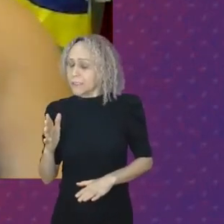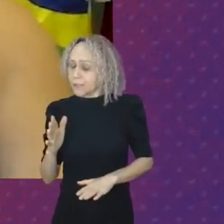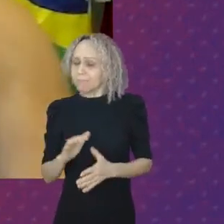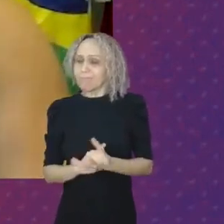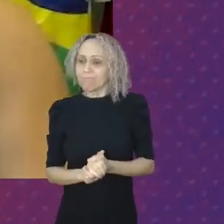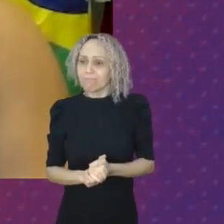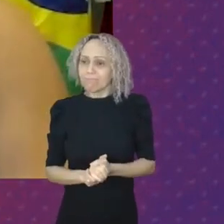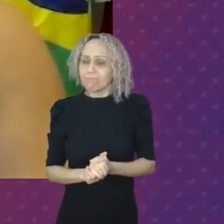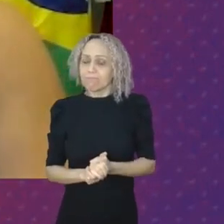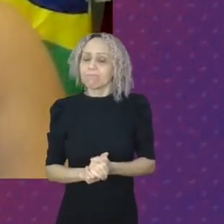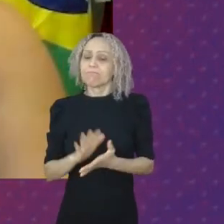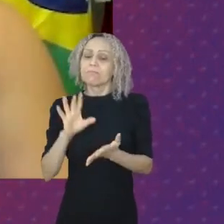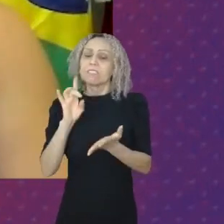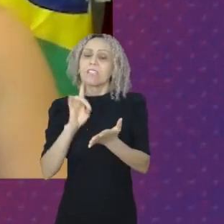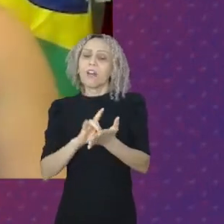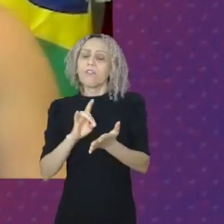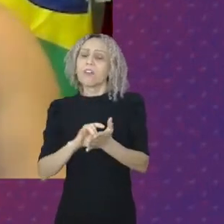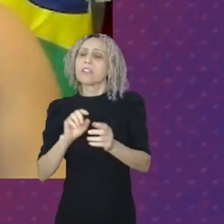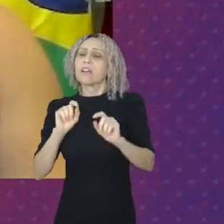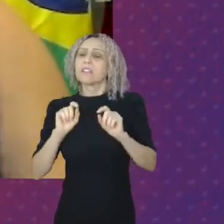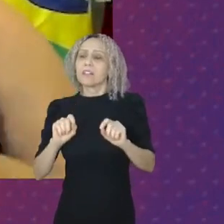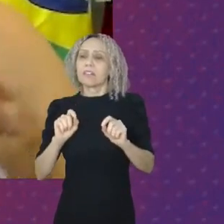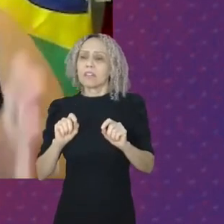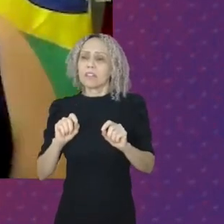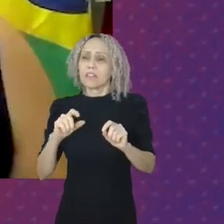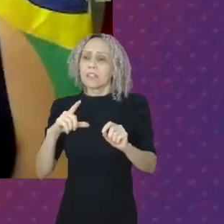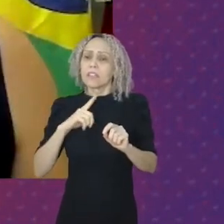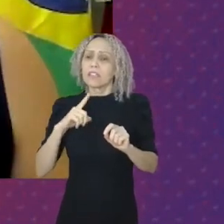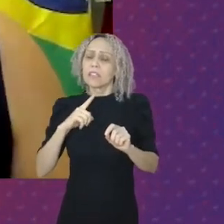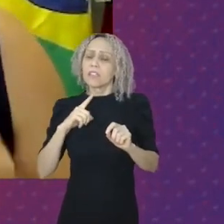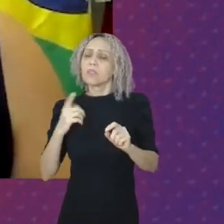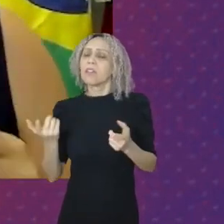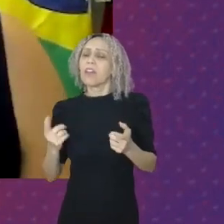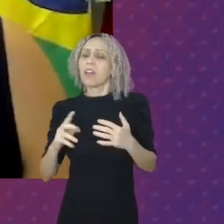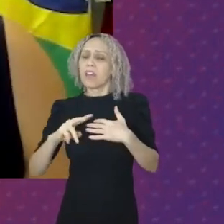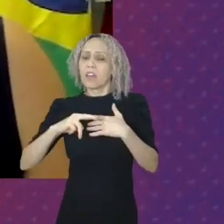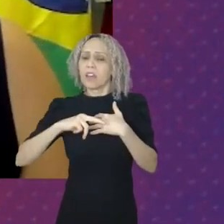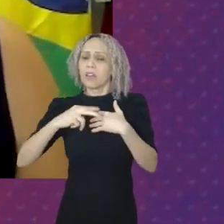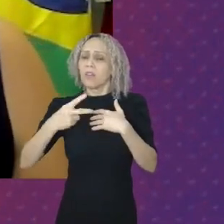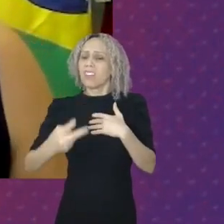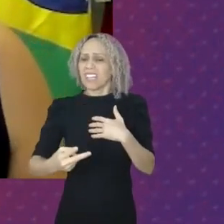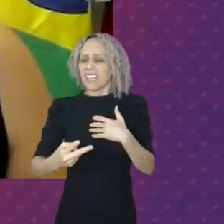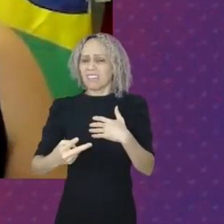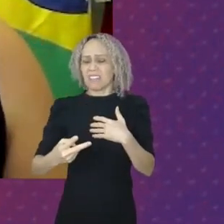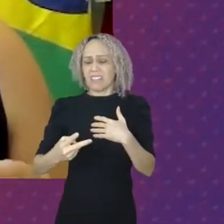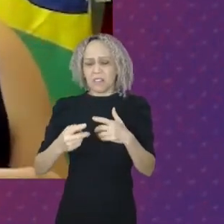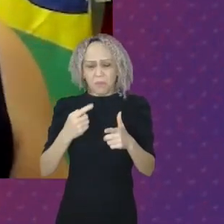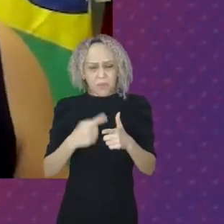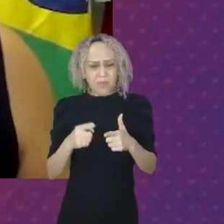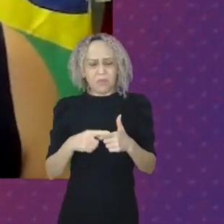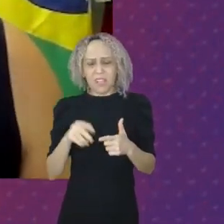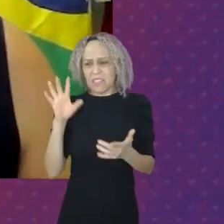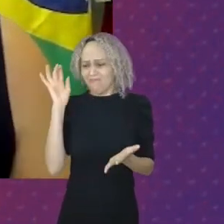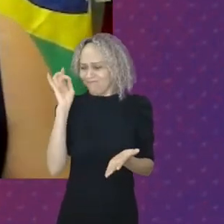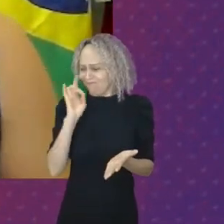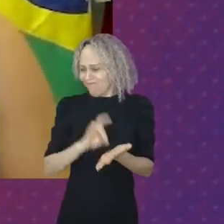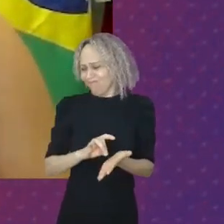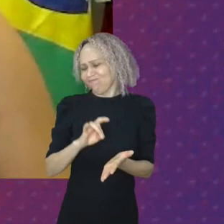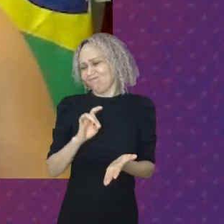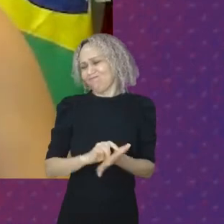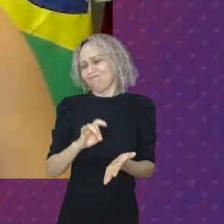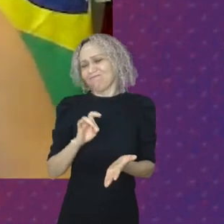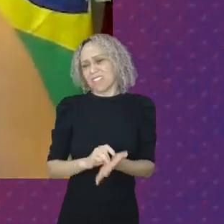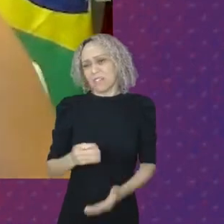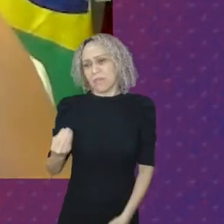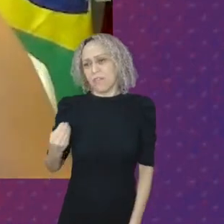subjetivo, mas que, na verdade, tem consequências concretas para a vida das mulheres